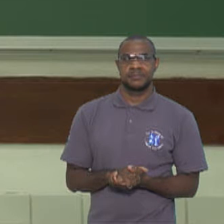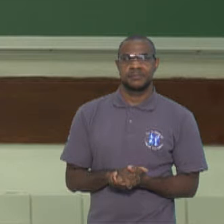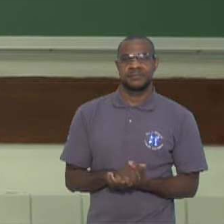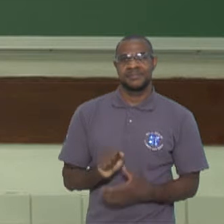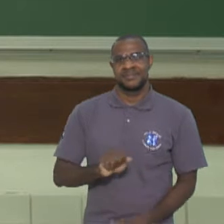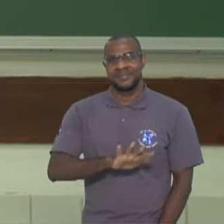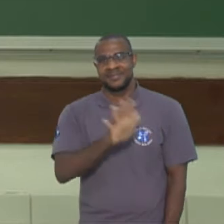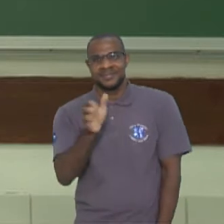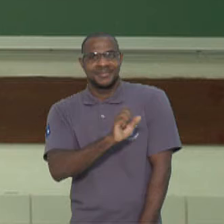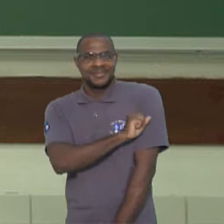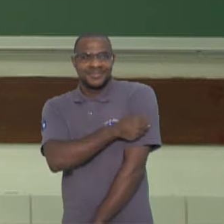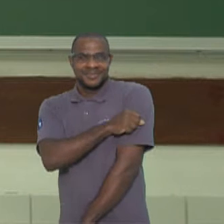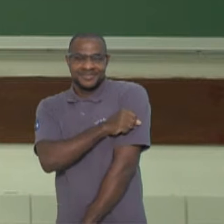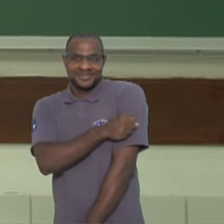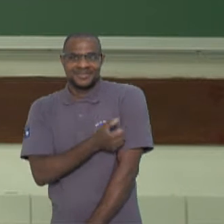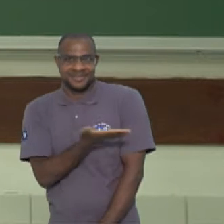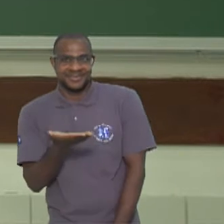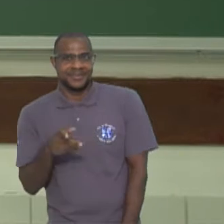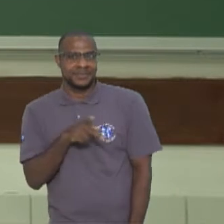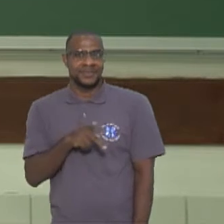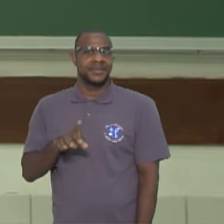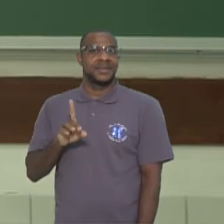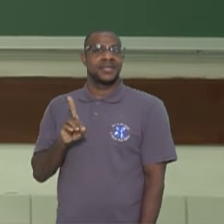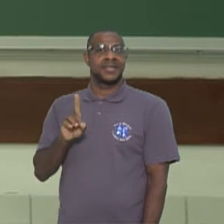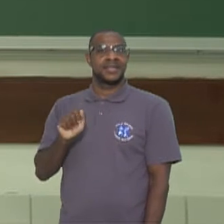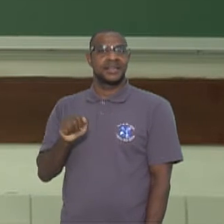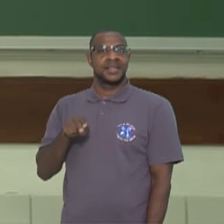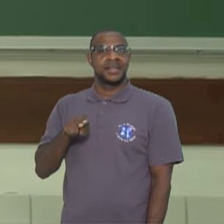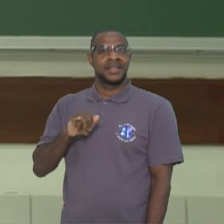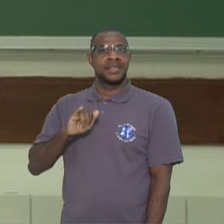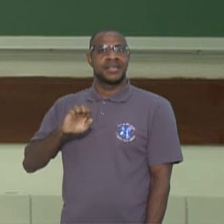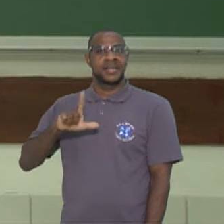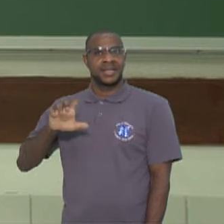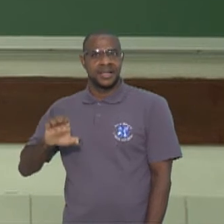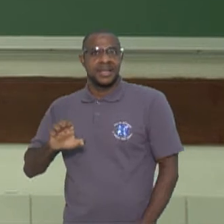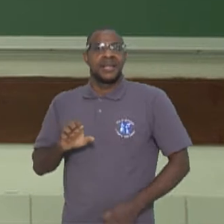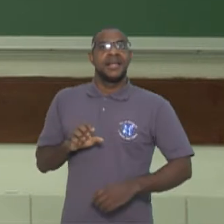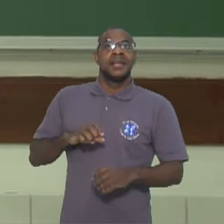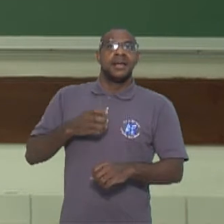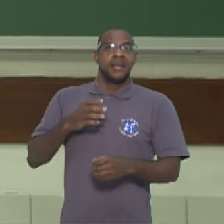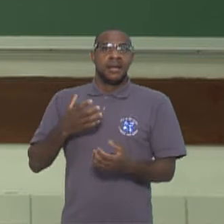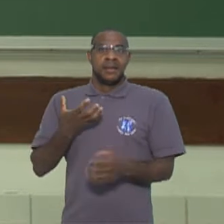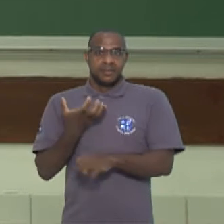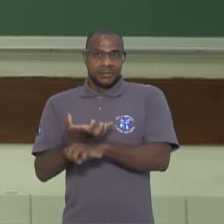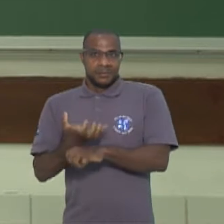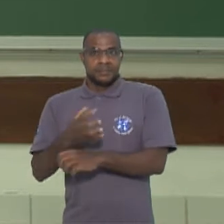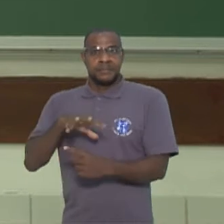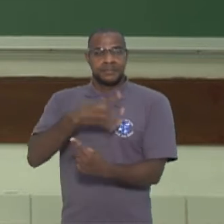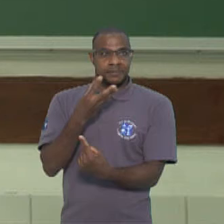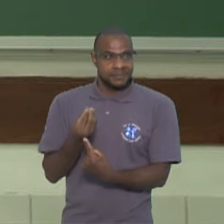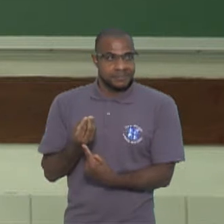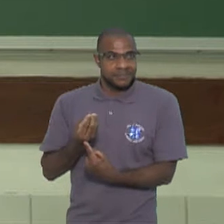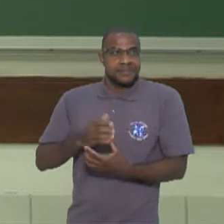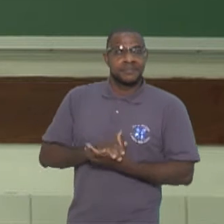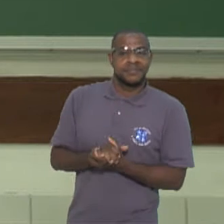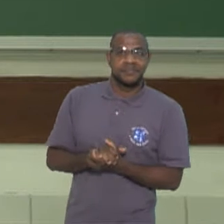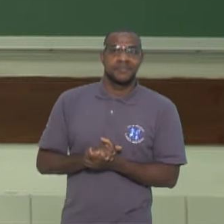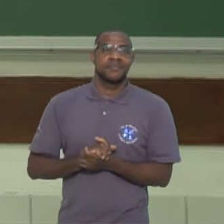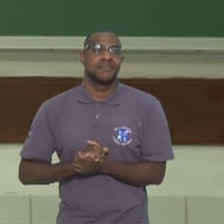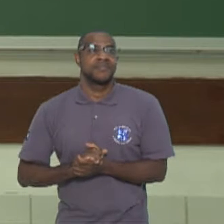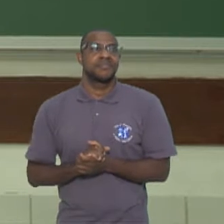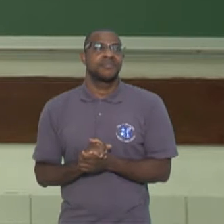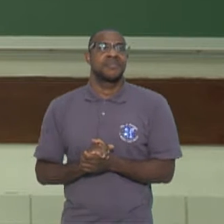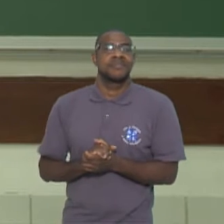Olá, oitavo ano, aqui é a professora Daniele para mais uma aula de artes. Recado rápido, lá no link número 1